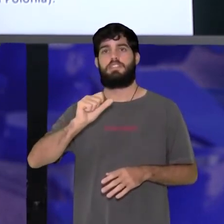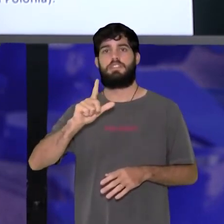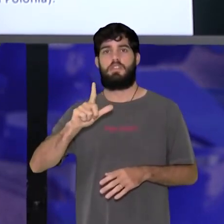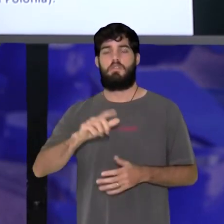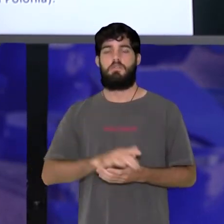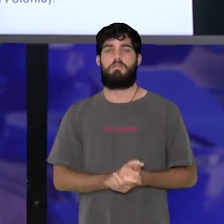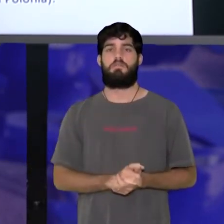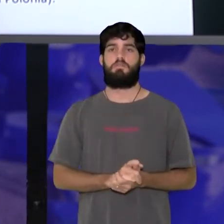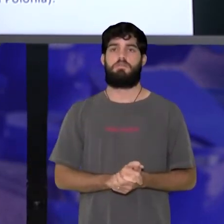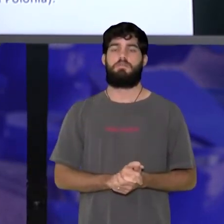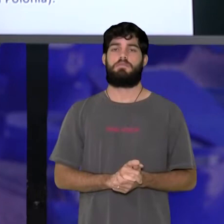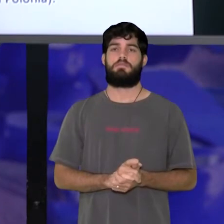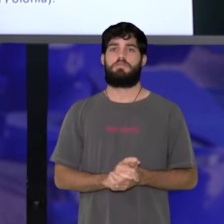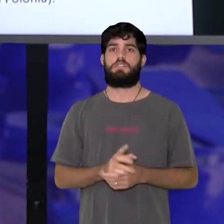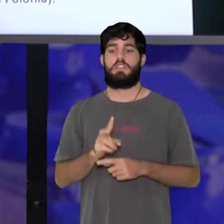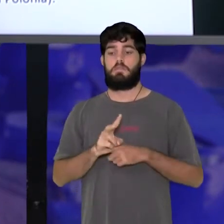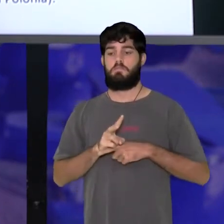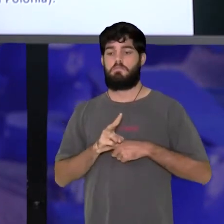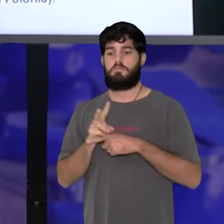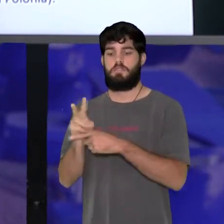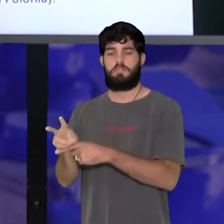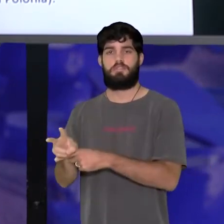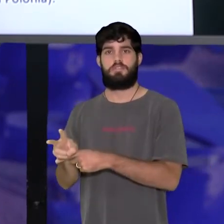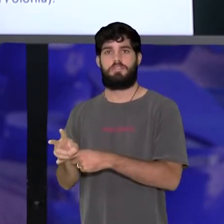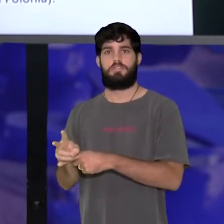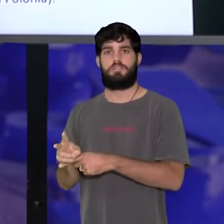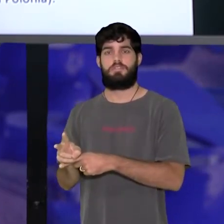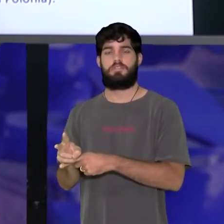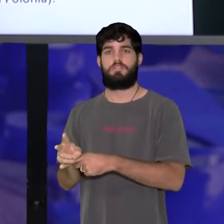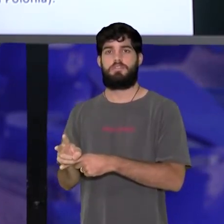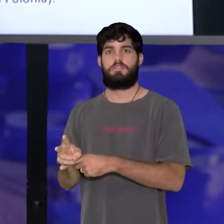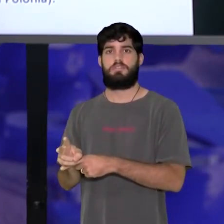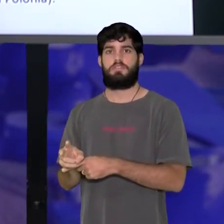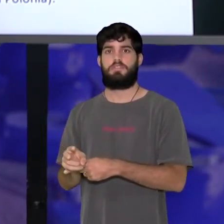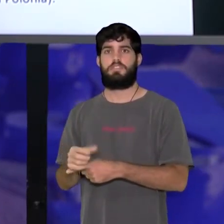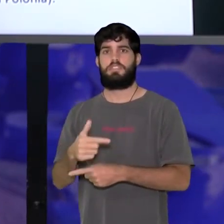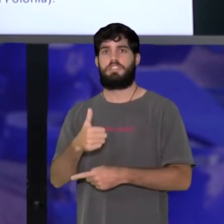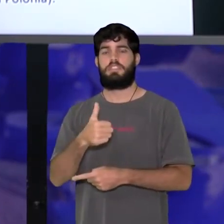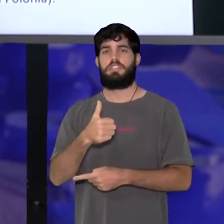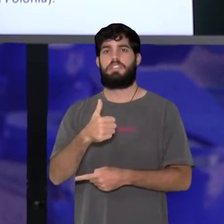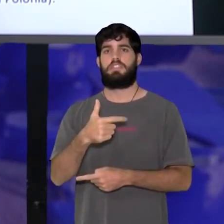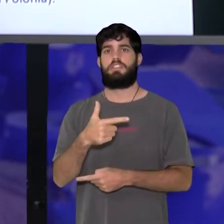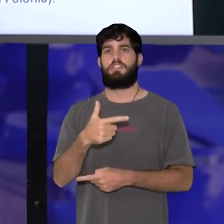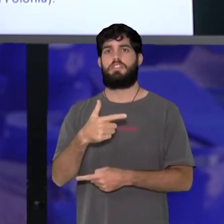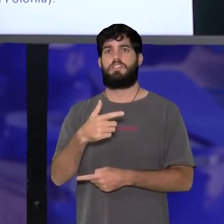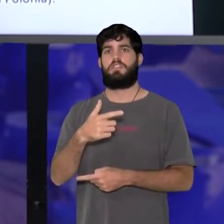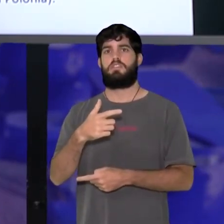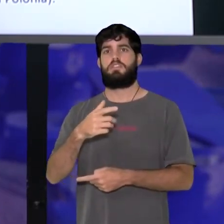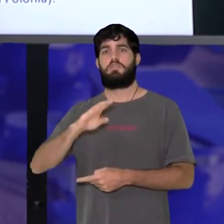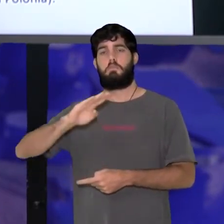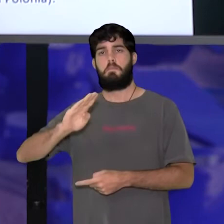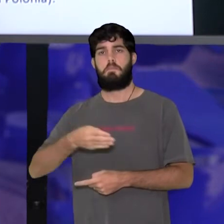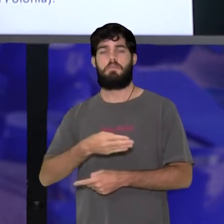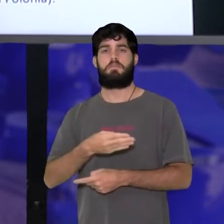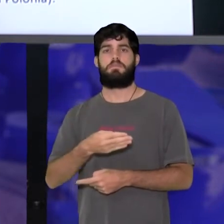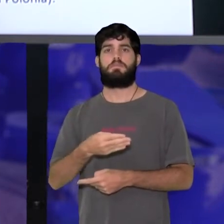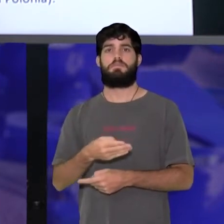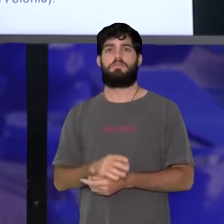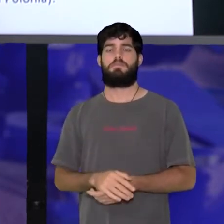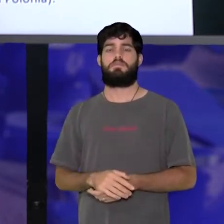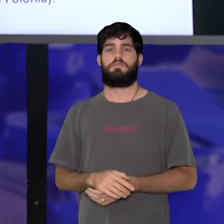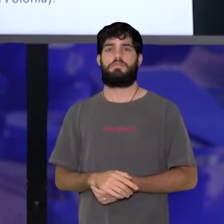dizer, eles emprestaram para a Europa algo em torno de 12 bilhões e meio de